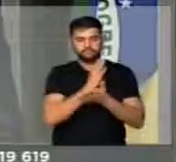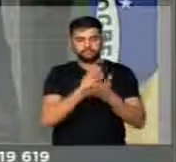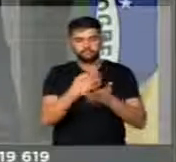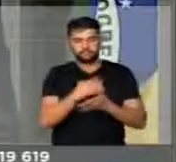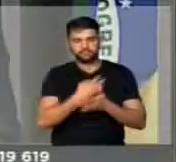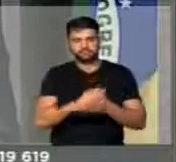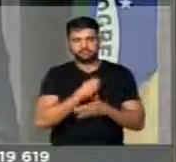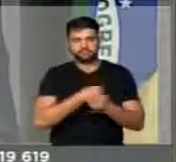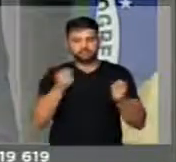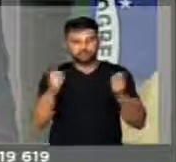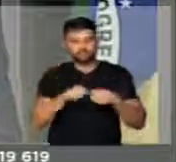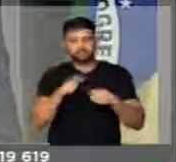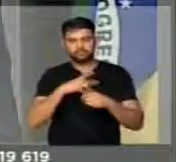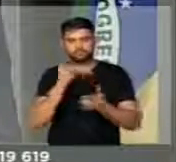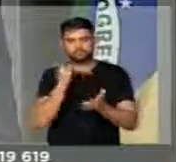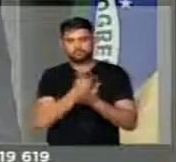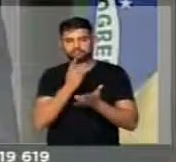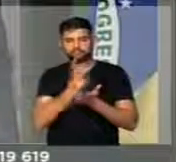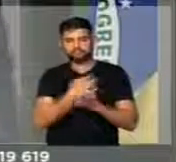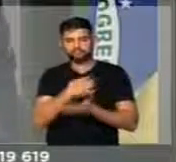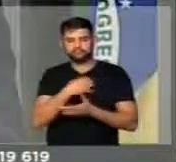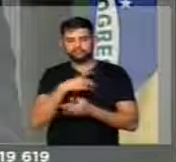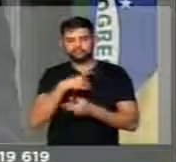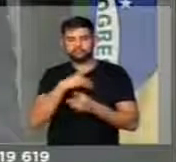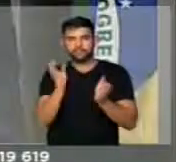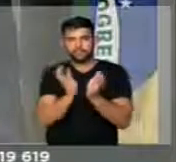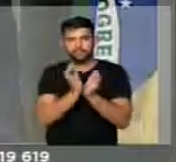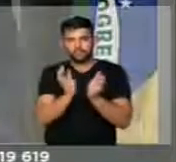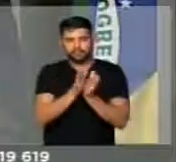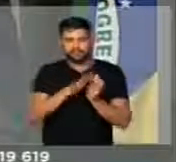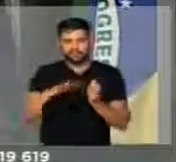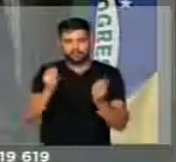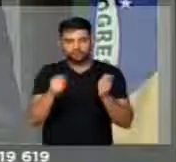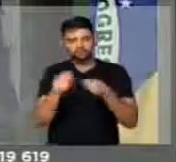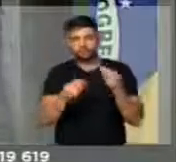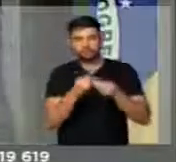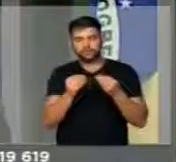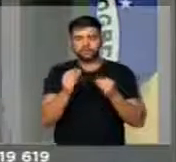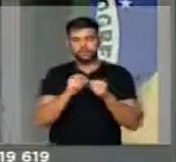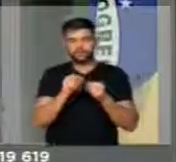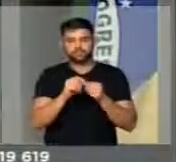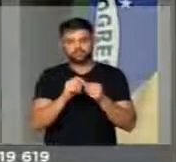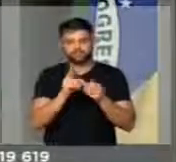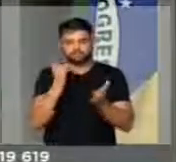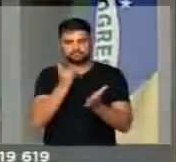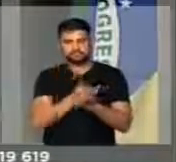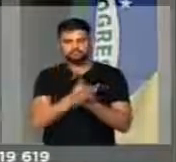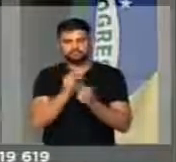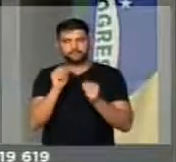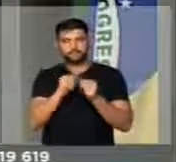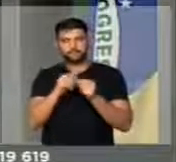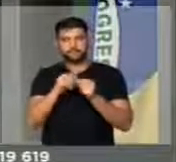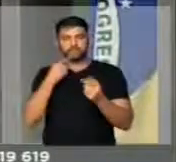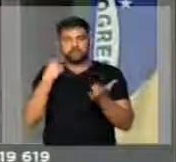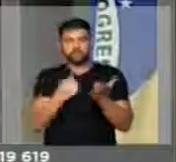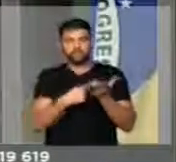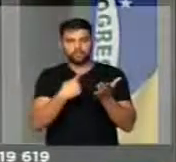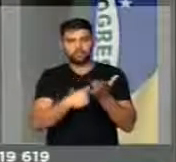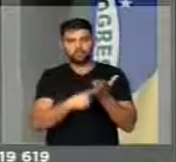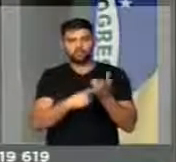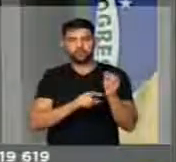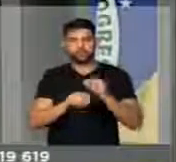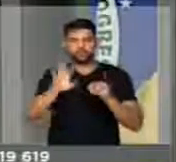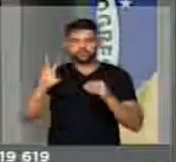ponto de podermos, de maneira coletiva, de maneira elevada, produzirmos um acordo